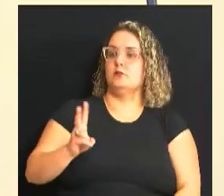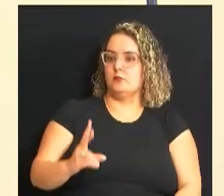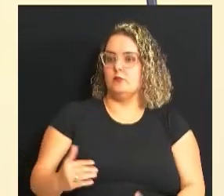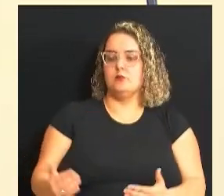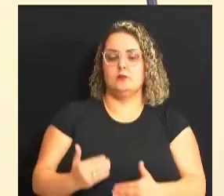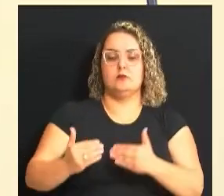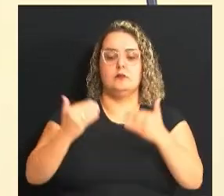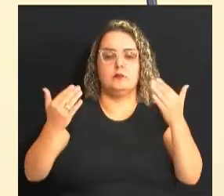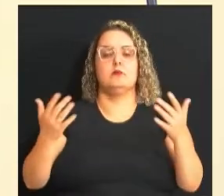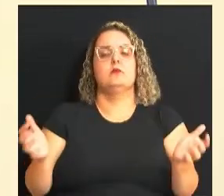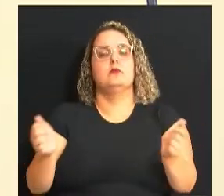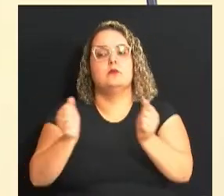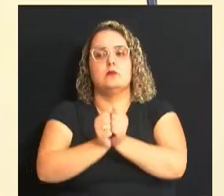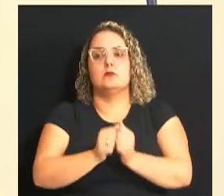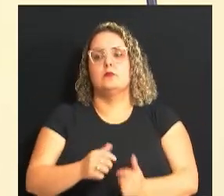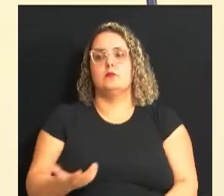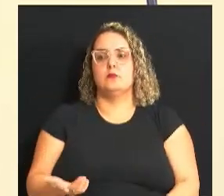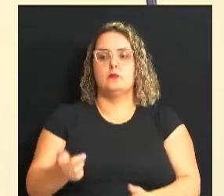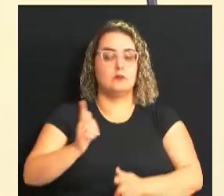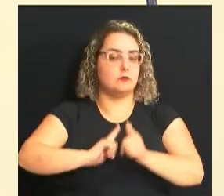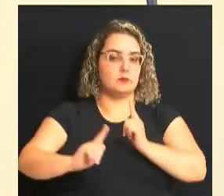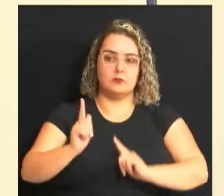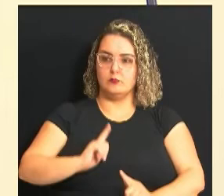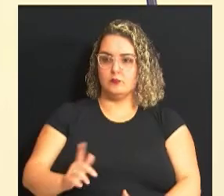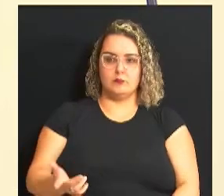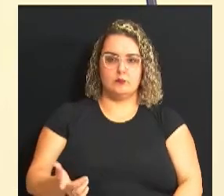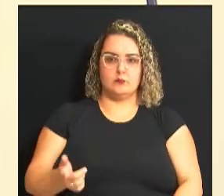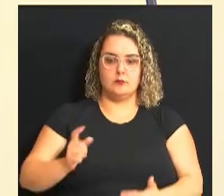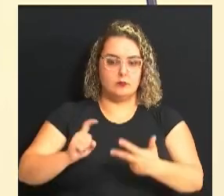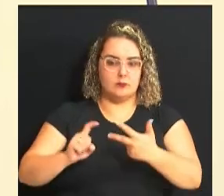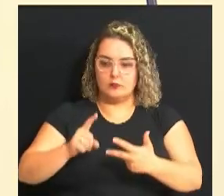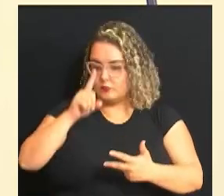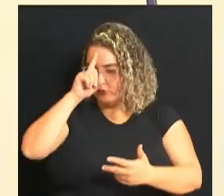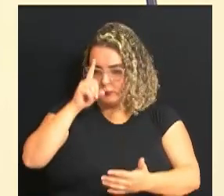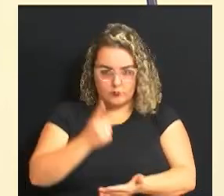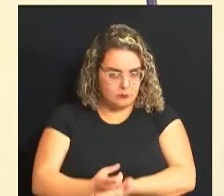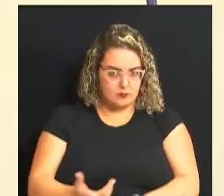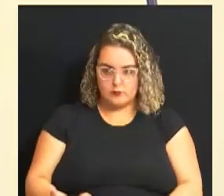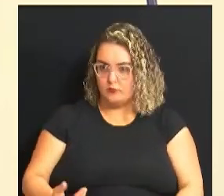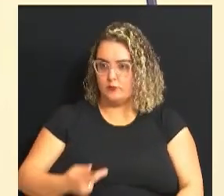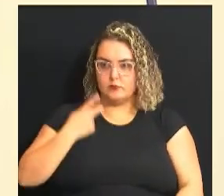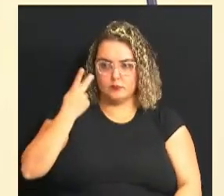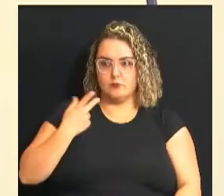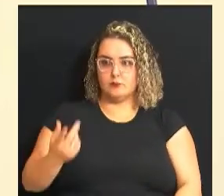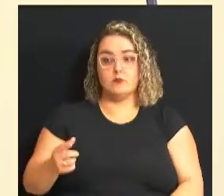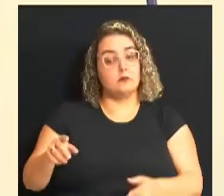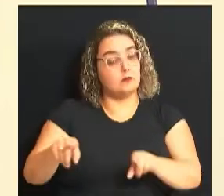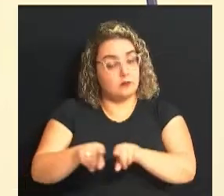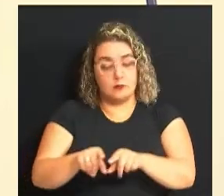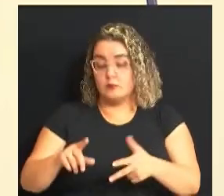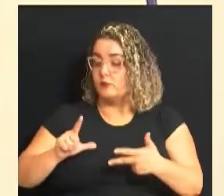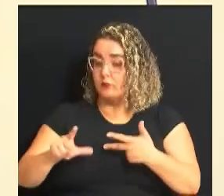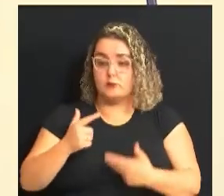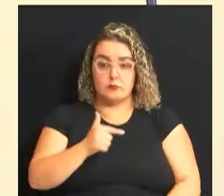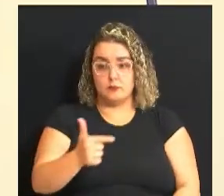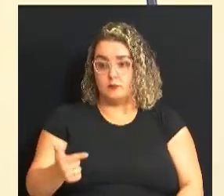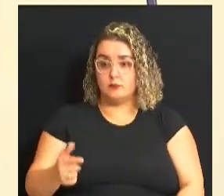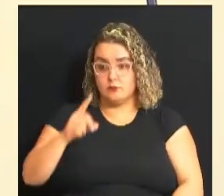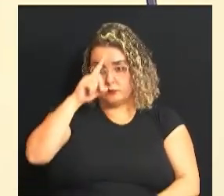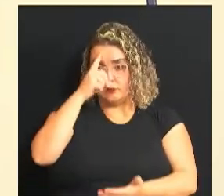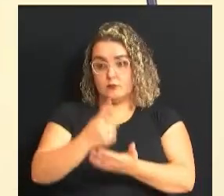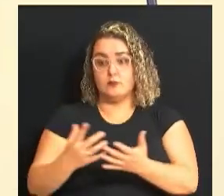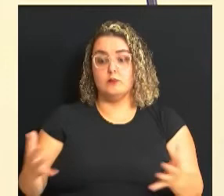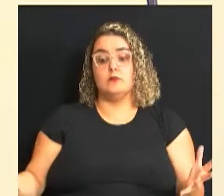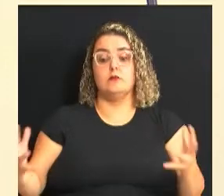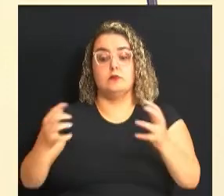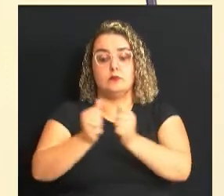conjunto. A gestão não é, o executivo não é dono da verdade, assim como o legislativo não é. A verdade, ela vem quando todo mundo participa, todos